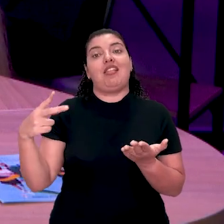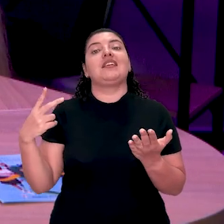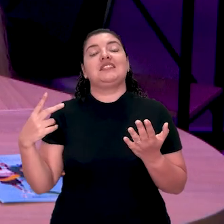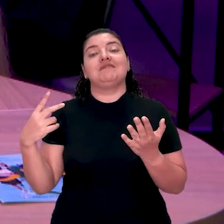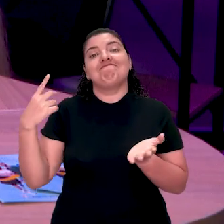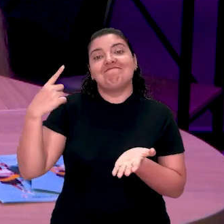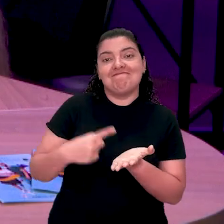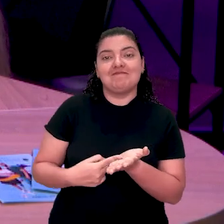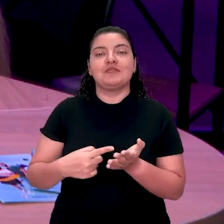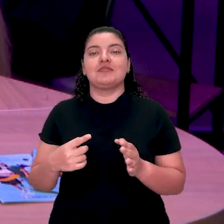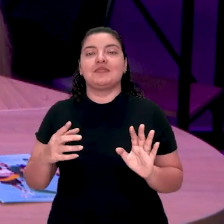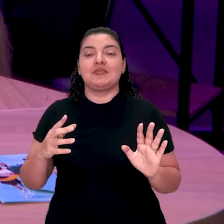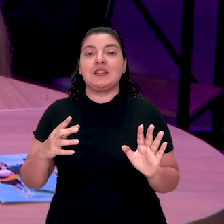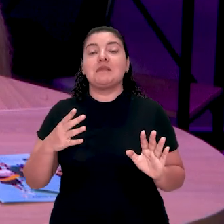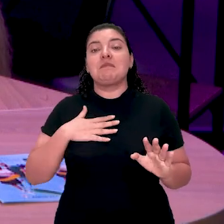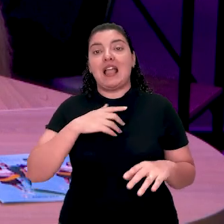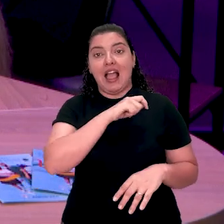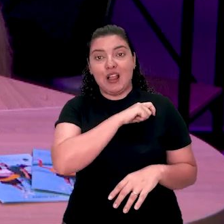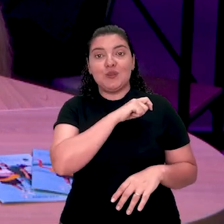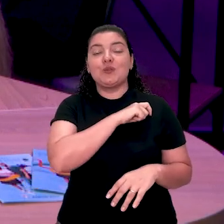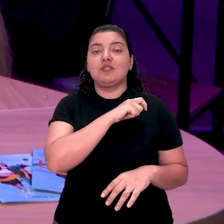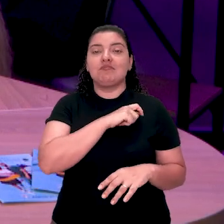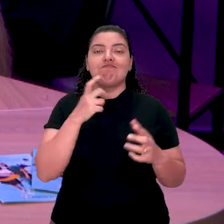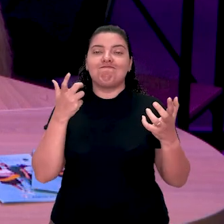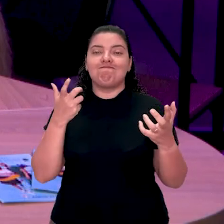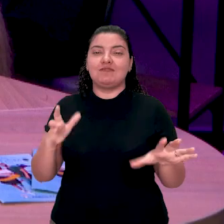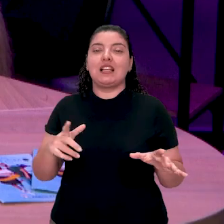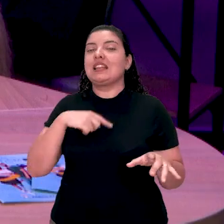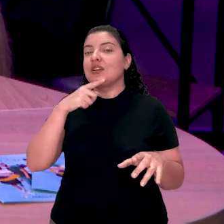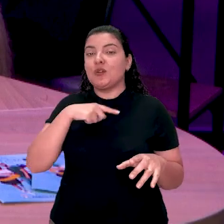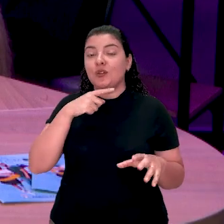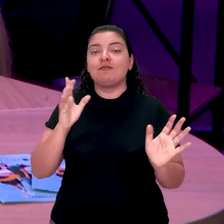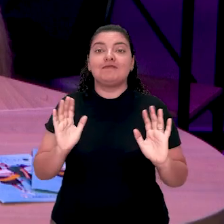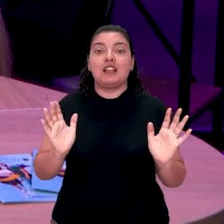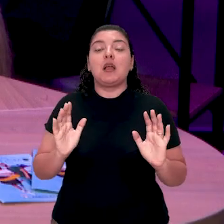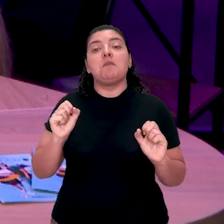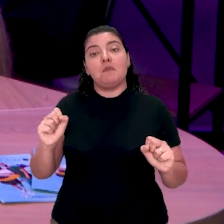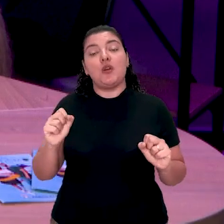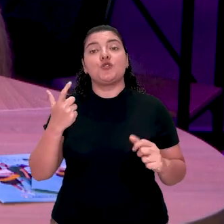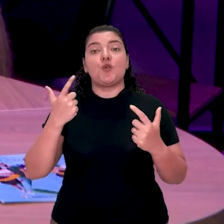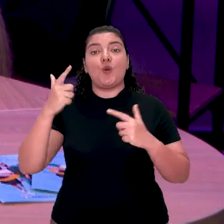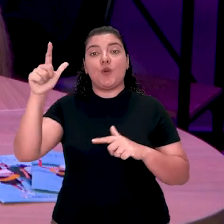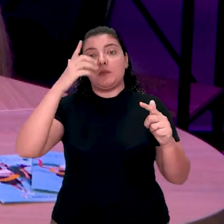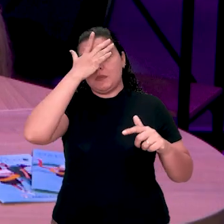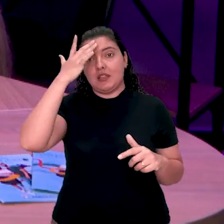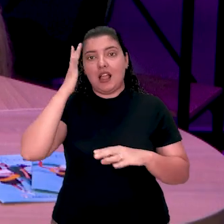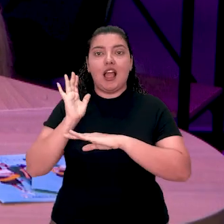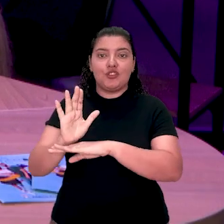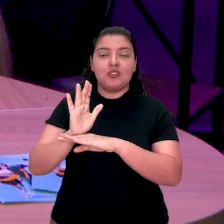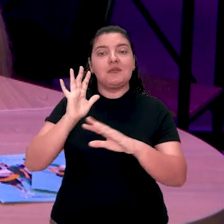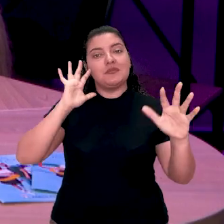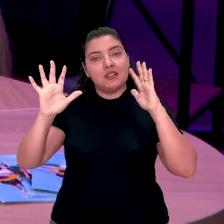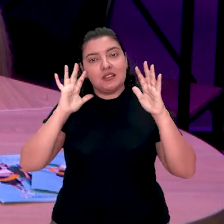a agenda. Eu, talvez, essa minha aluna, ela talvez não conseguisse, né? Mas a gente pode pensar em outras pessoas. Posso lhe ajudar a